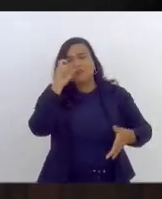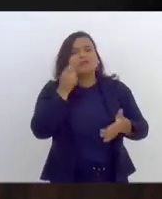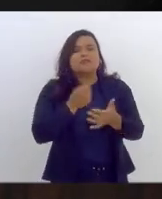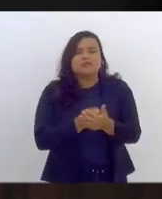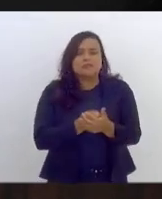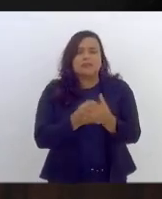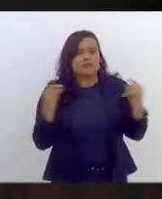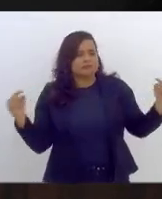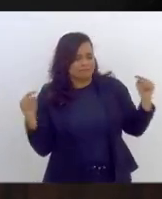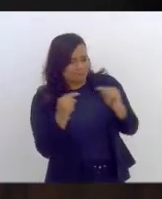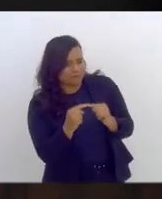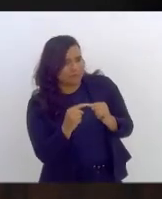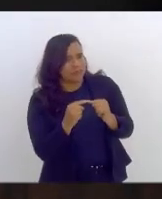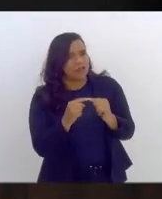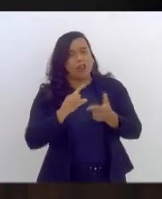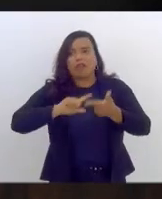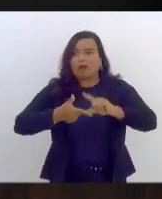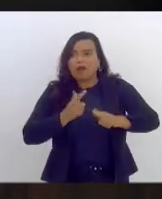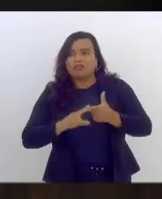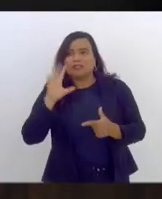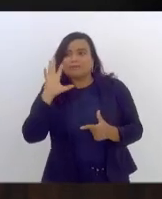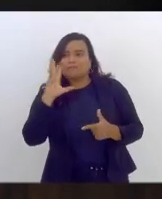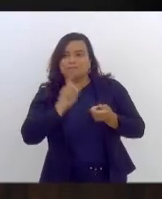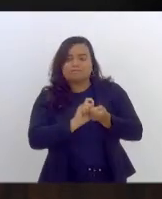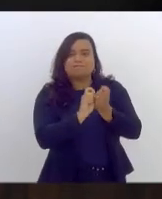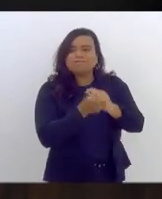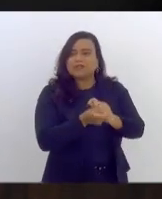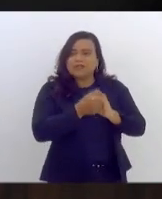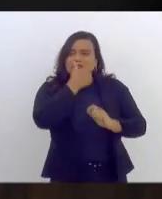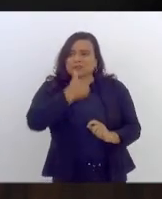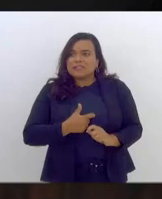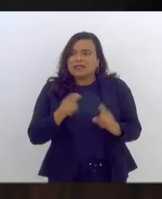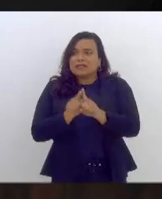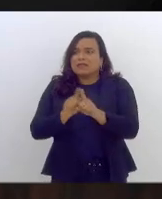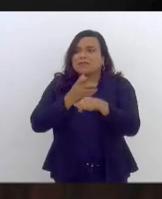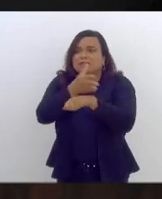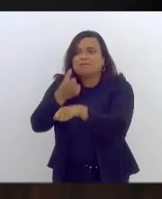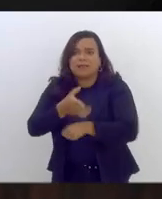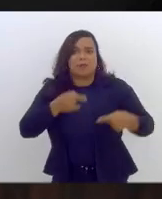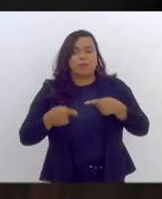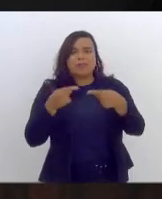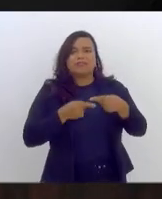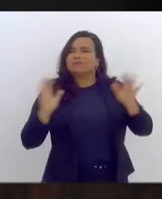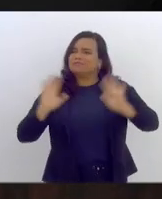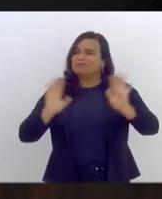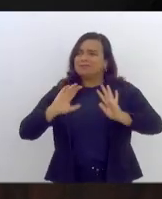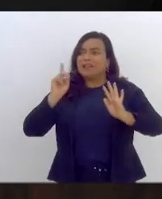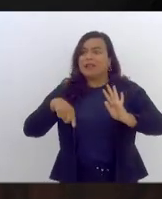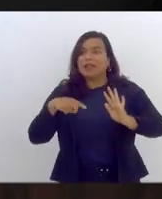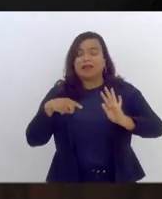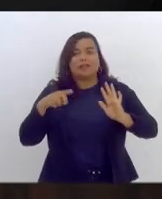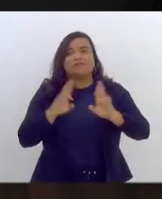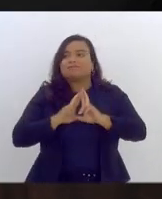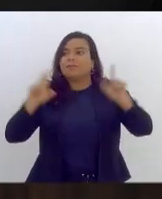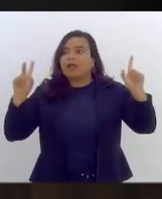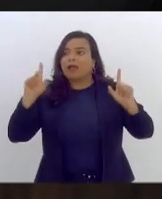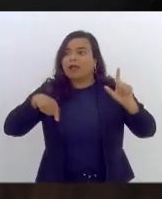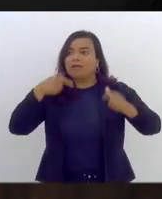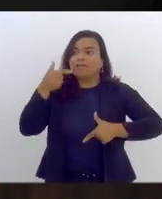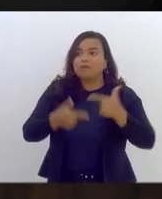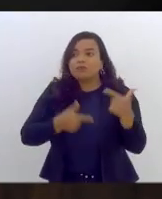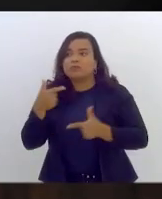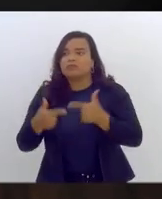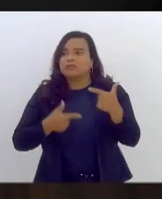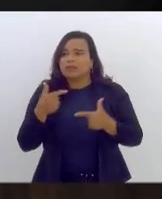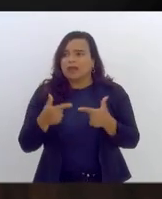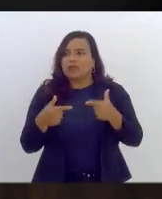que cabia uma lógica personalista de ser e estar na política, era o contrário. Era uma função, era uma tarefa que